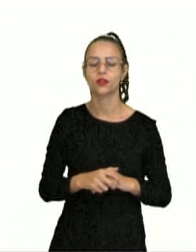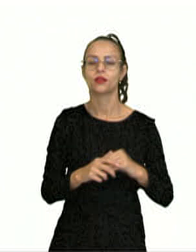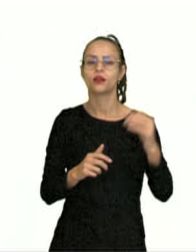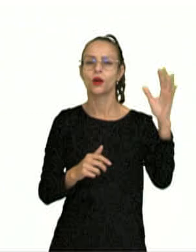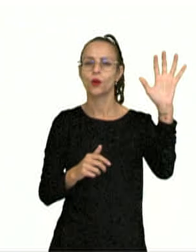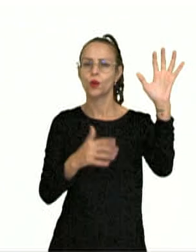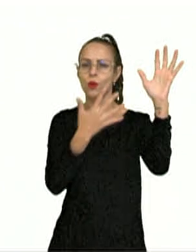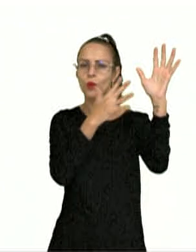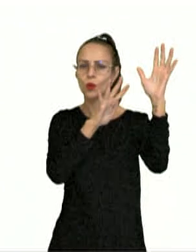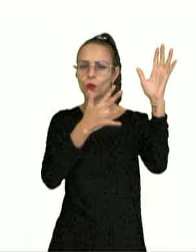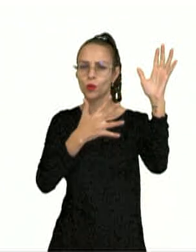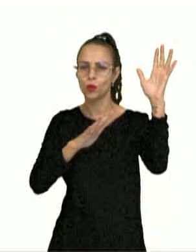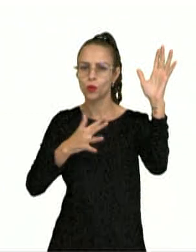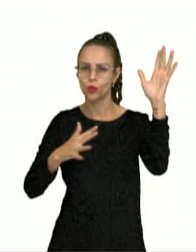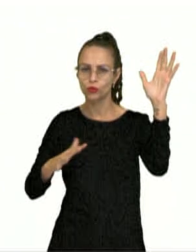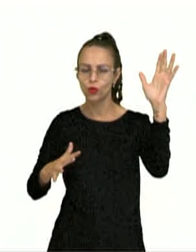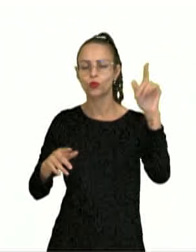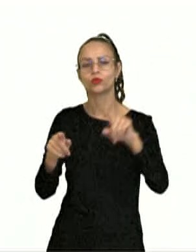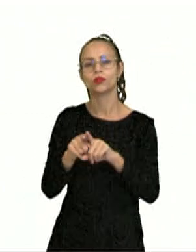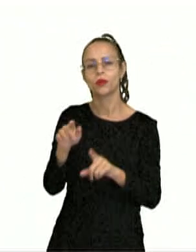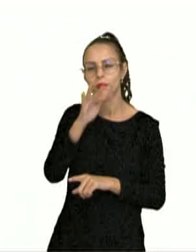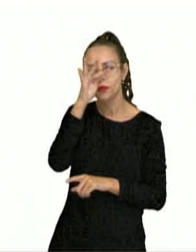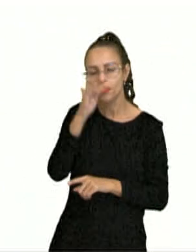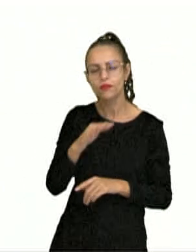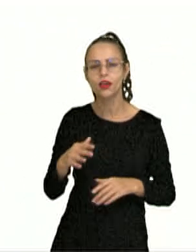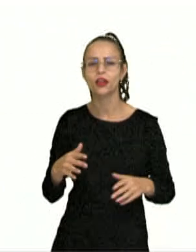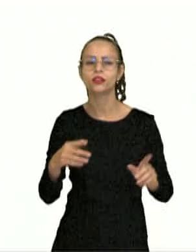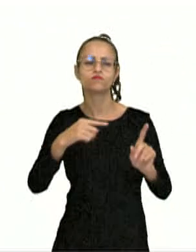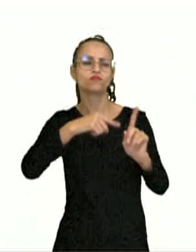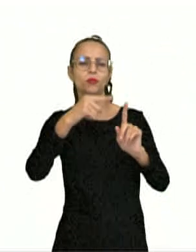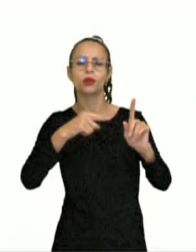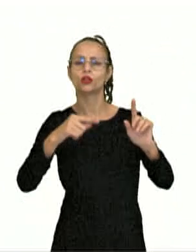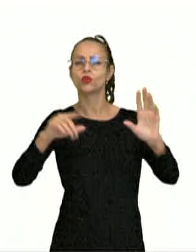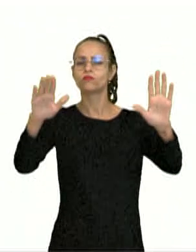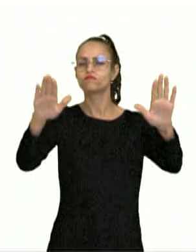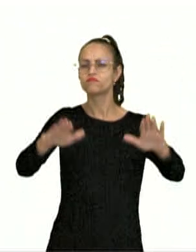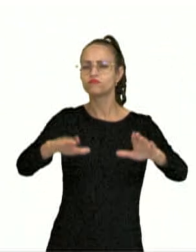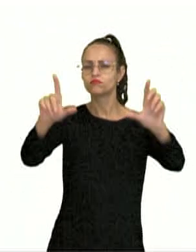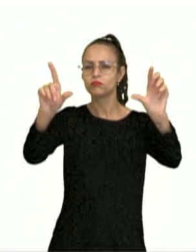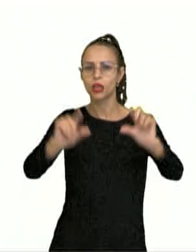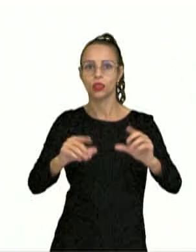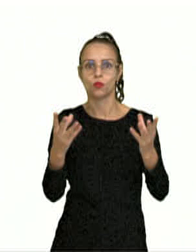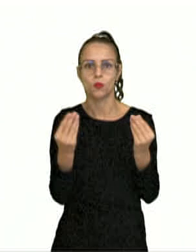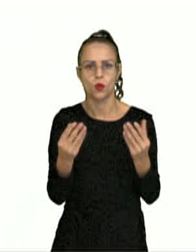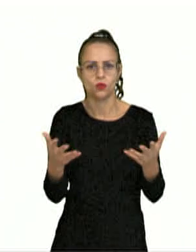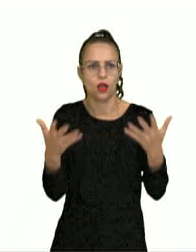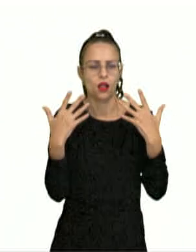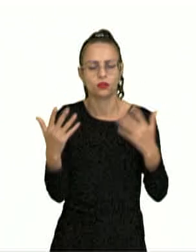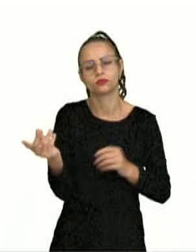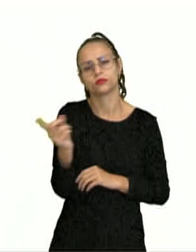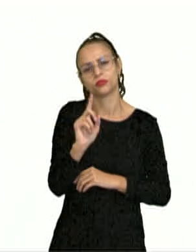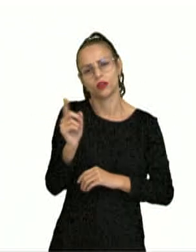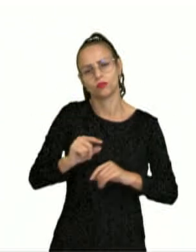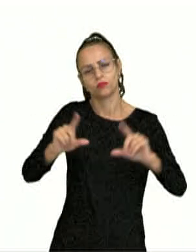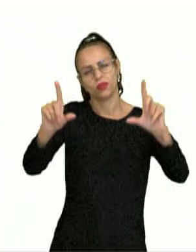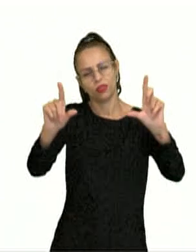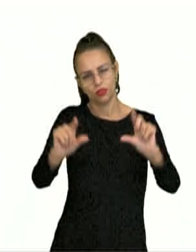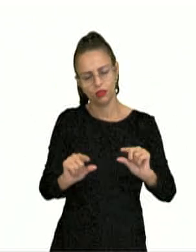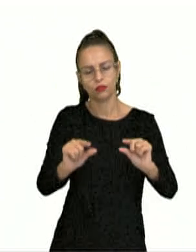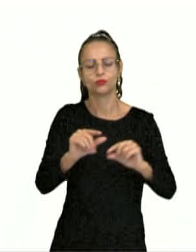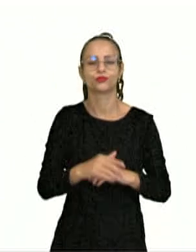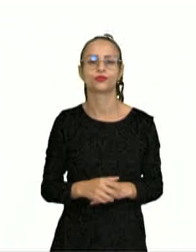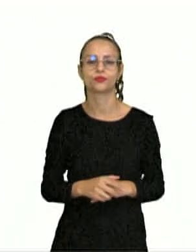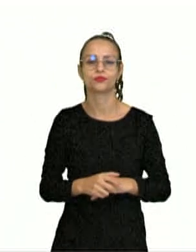temperaturas tornam-se mais amenas, ou seja, não tão quentes, né? Não é tão aquecido aquela parte do planeta